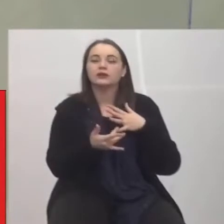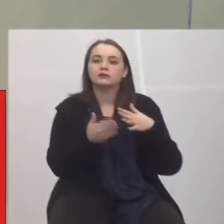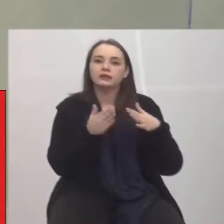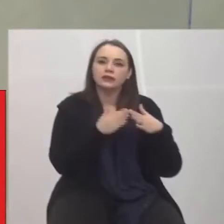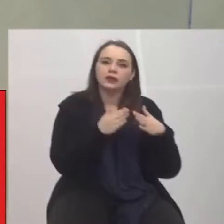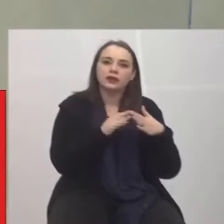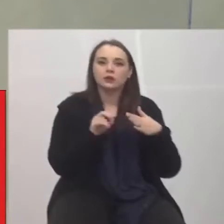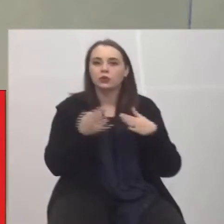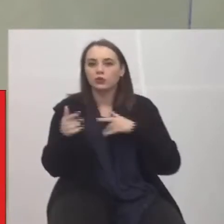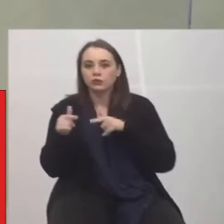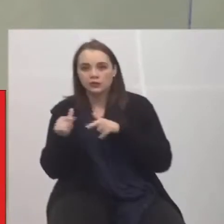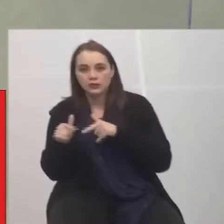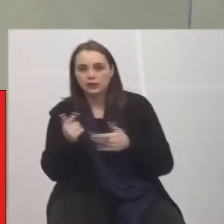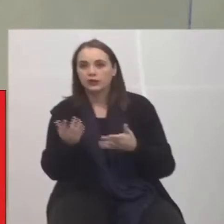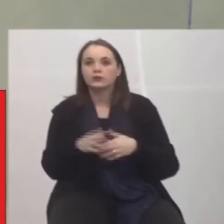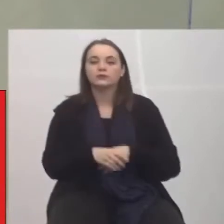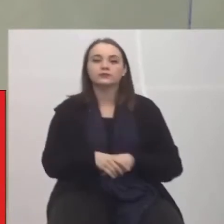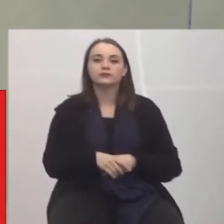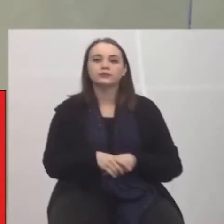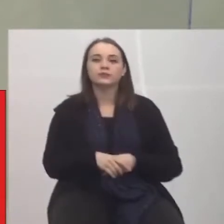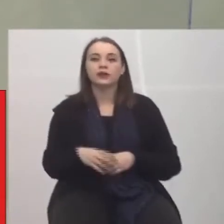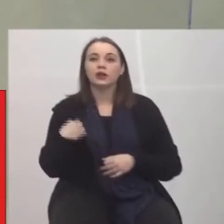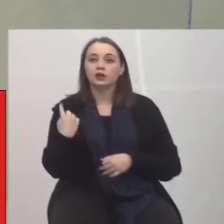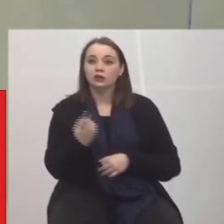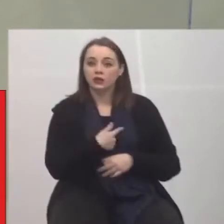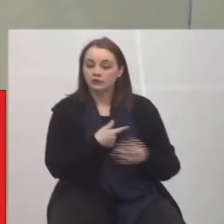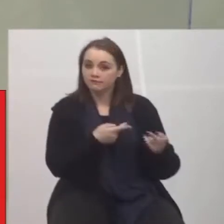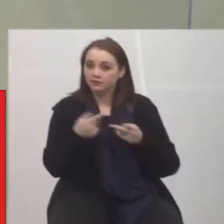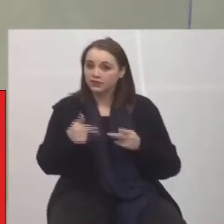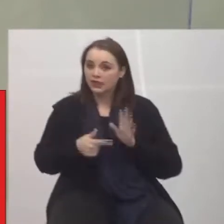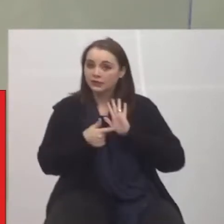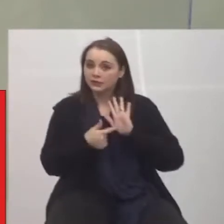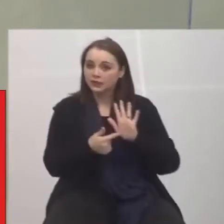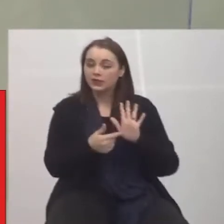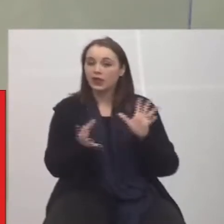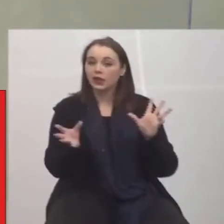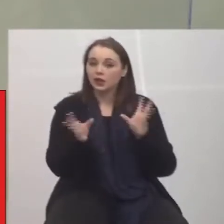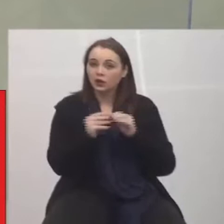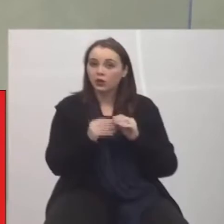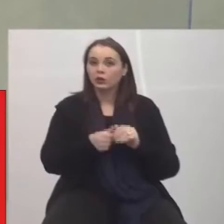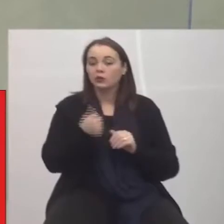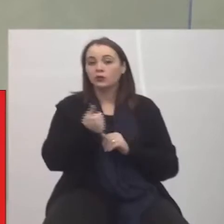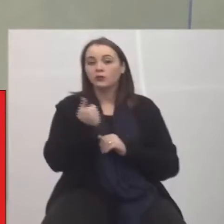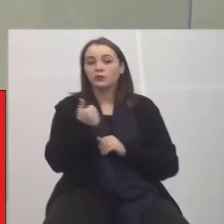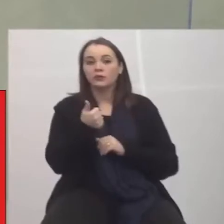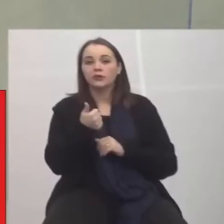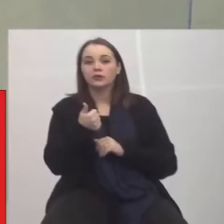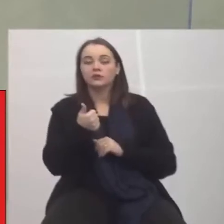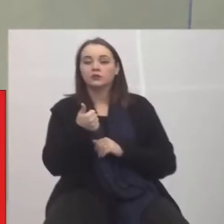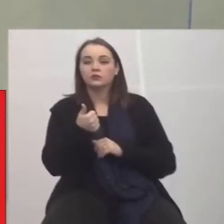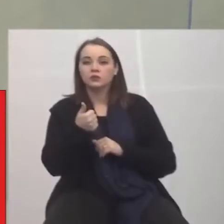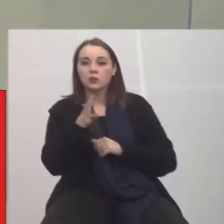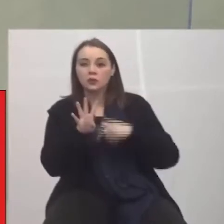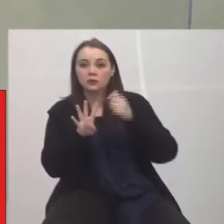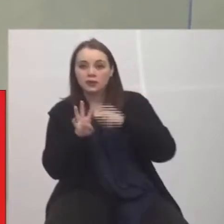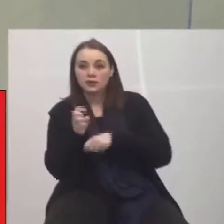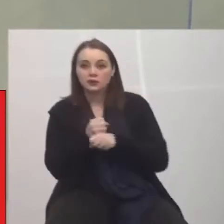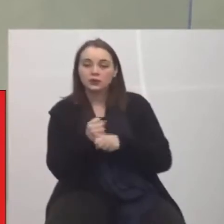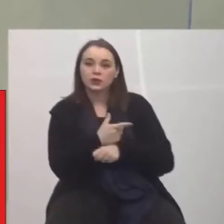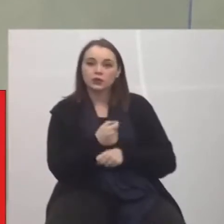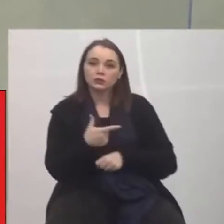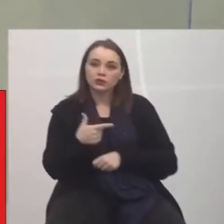trabalho. A gente vem apresentar, então, o relatório do primeiro quadrimestre de 2021, conforme a